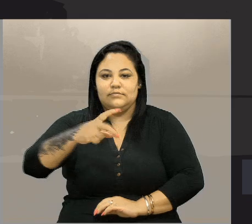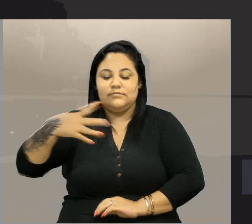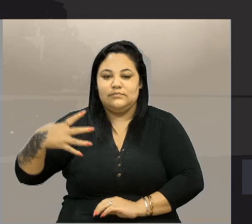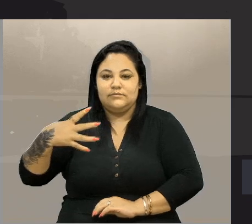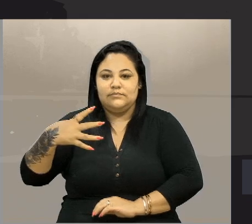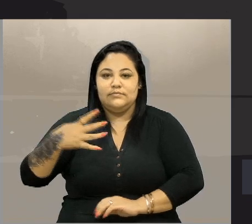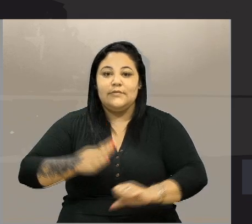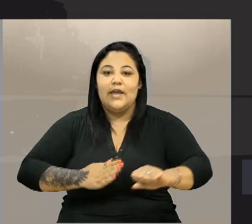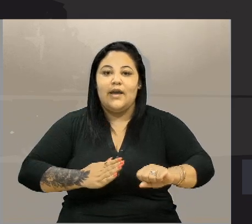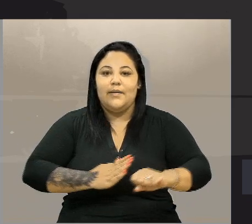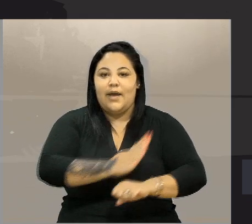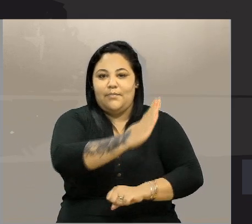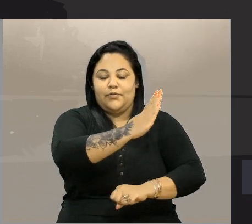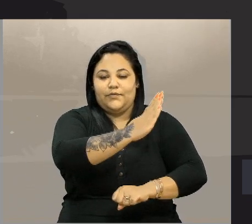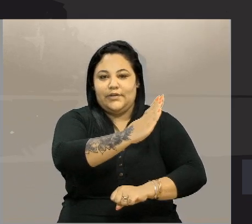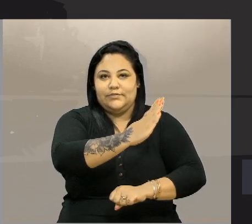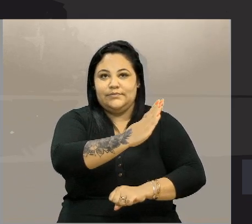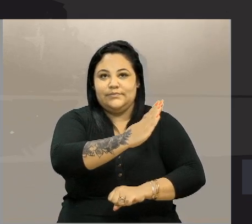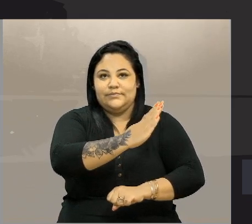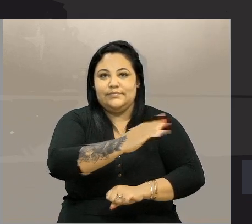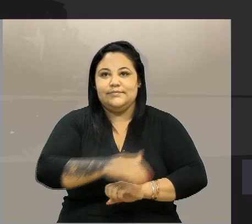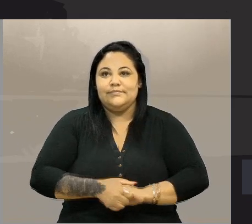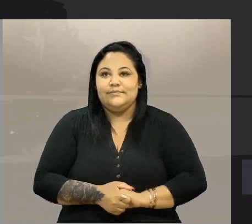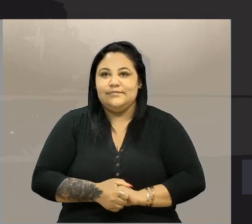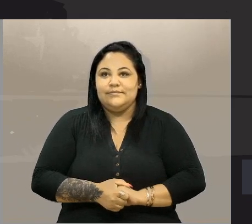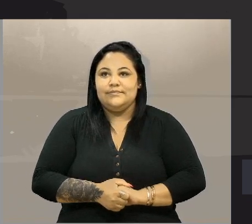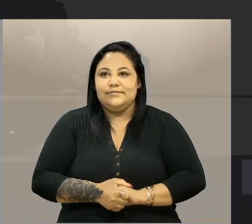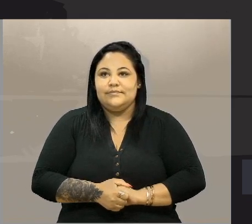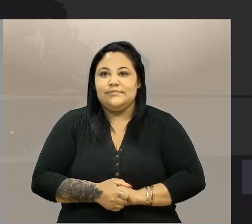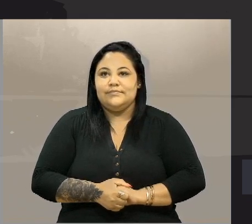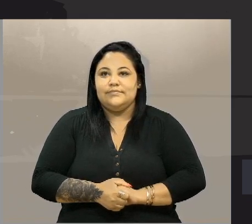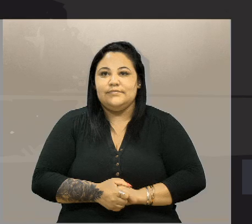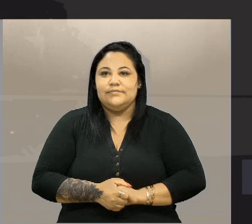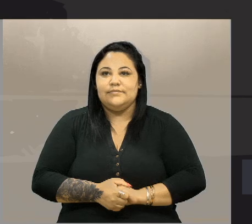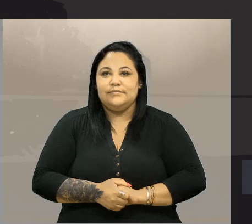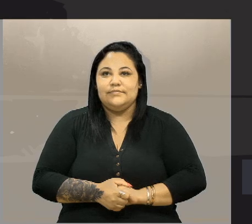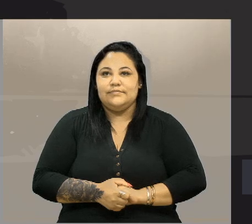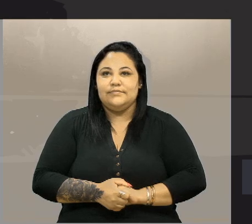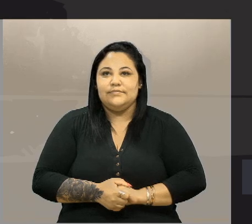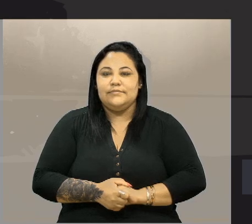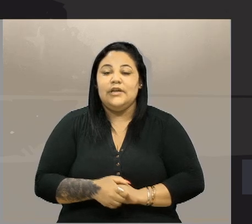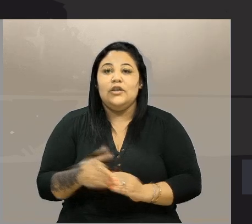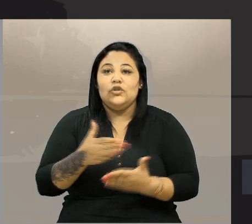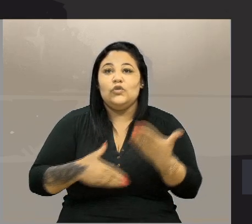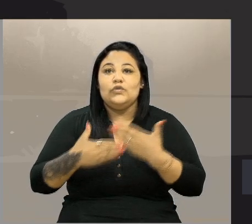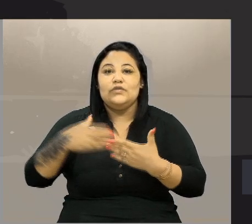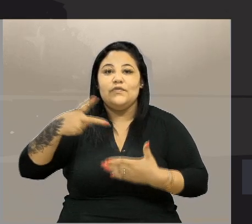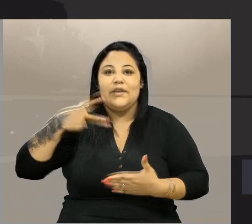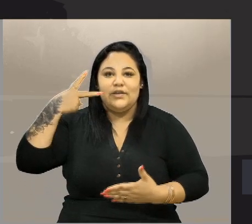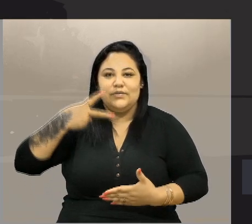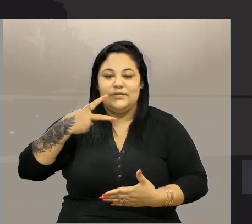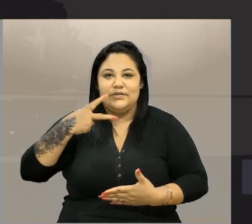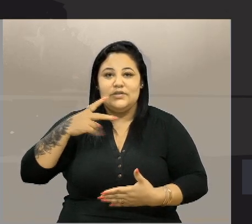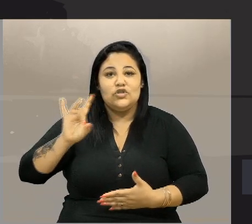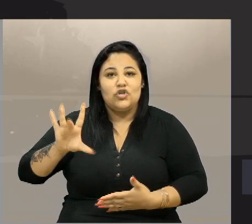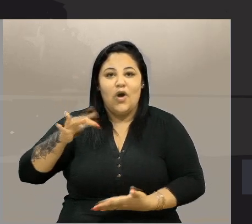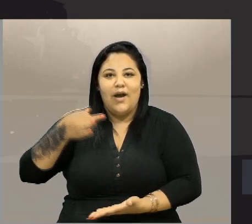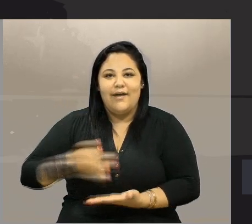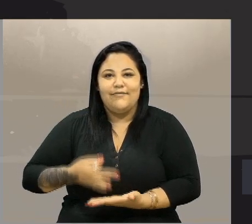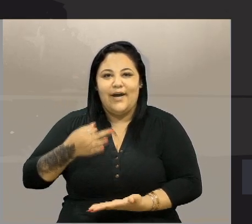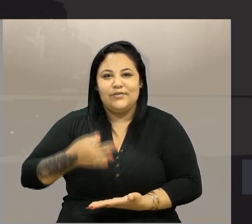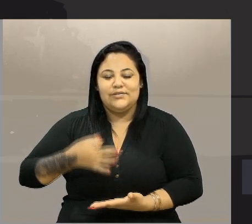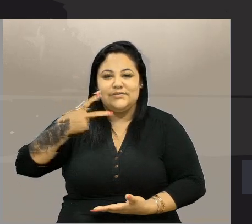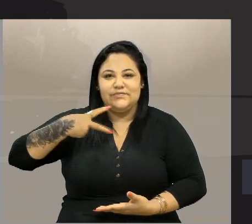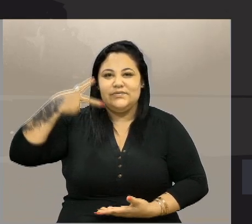139/2024 foi aprovado por unanimidade das vereadoras e vereadores, com a ausência